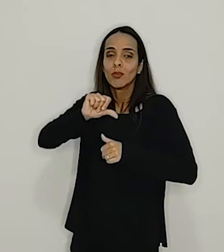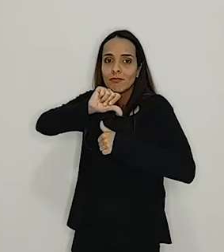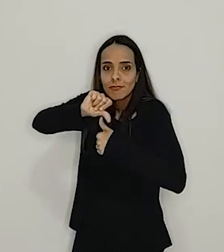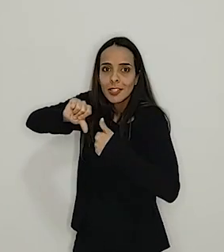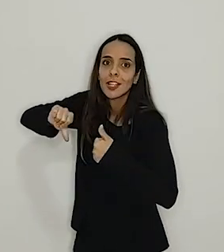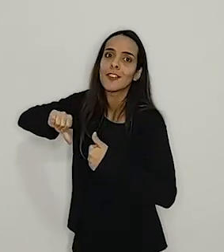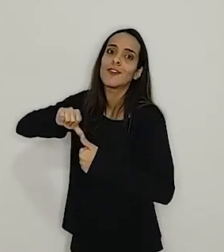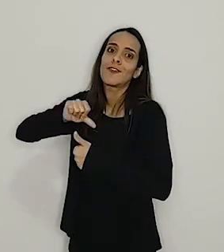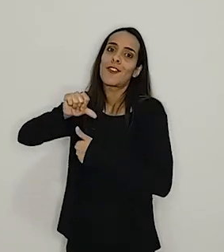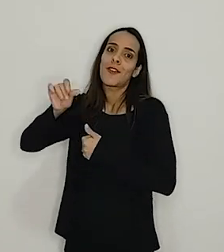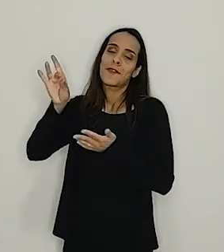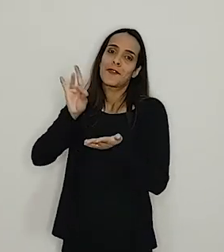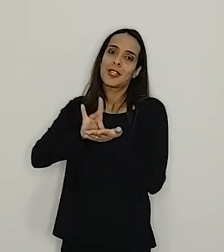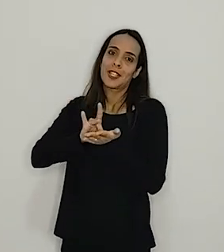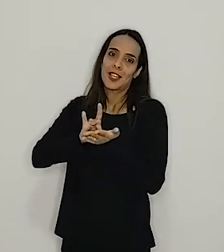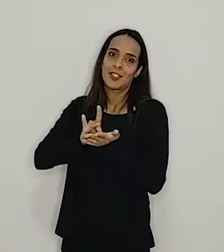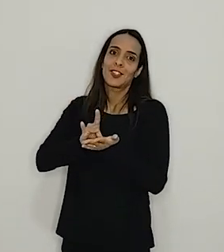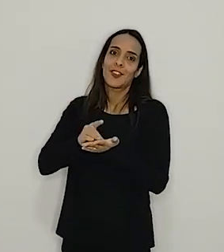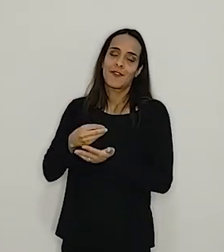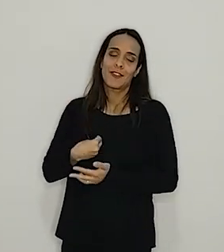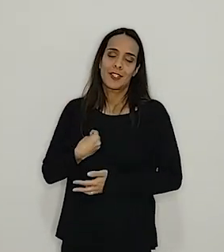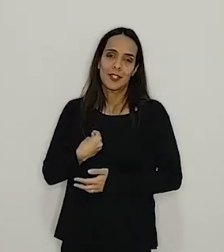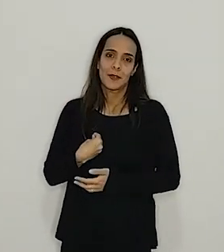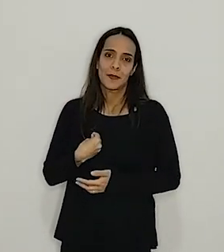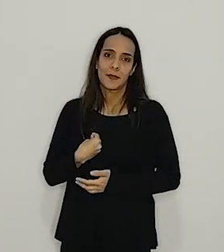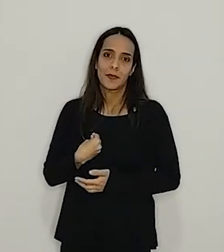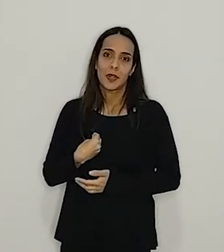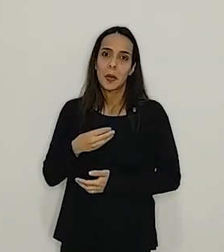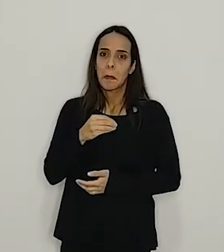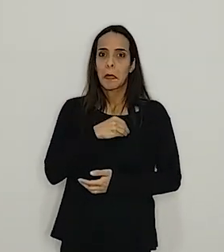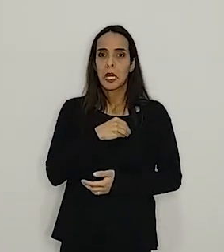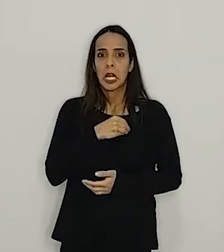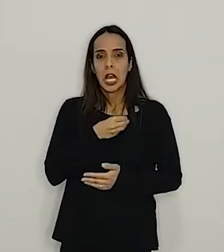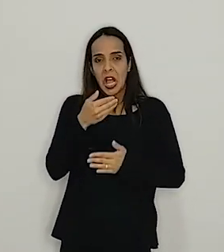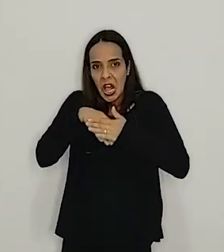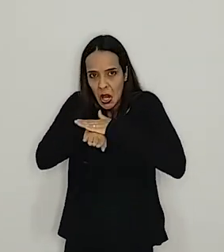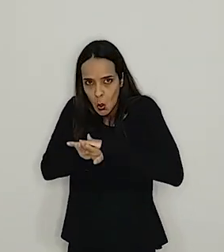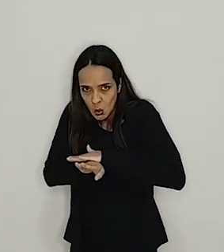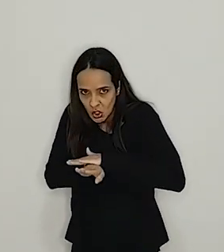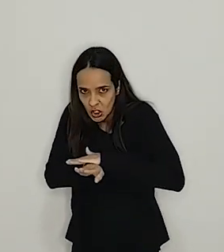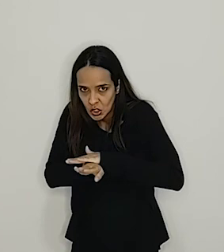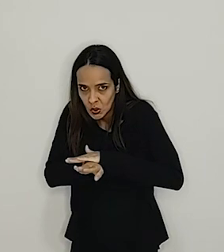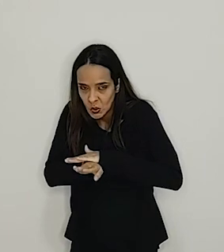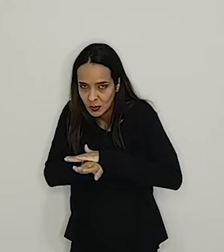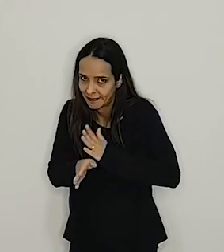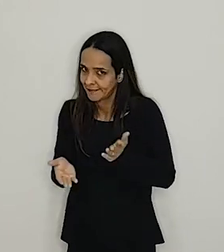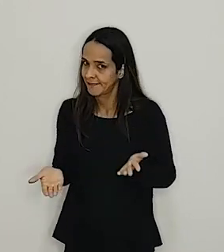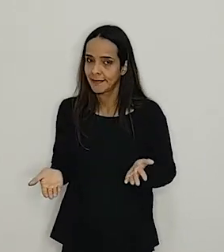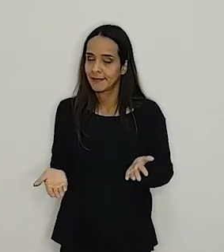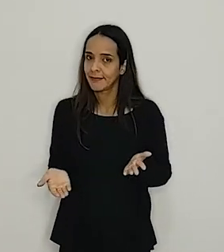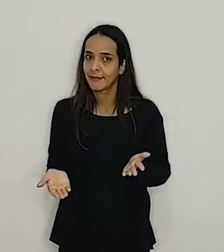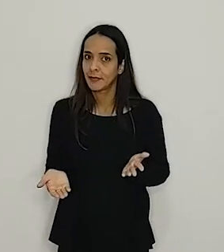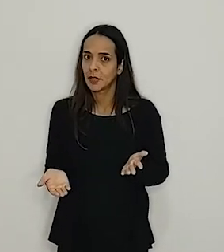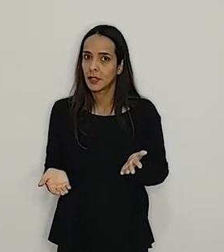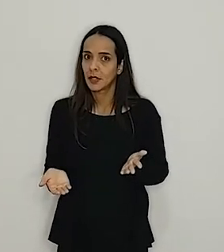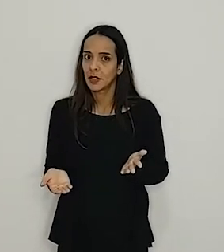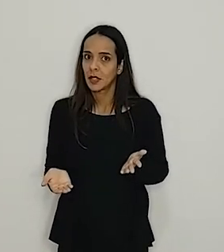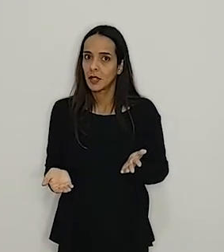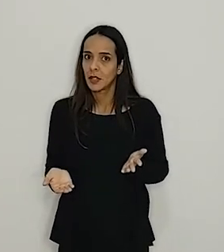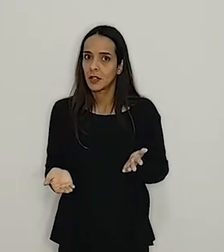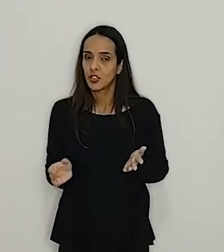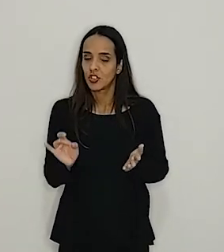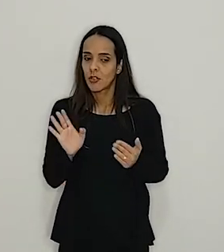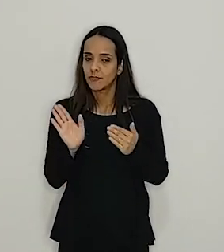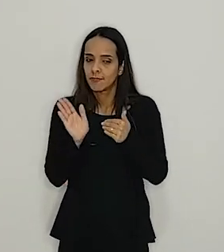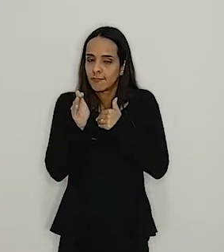haja transformação genuína de vida. E para que os pecados não fiquem debaixo do tapete, né,